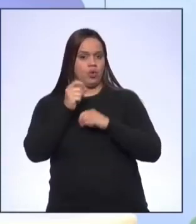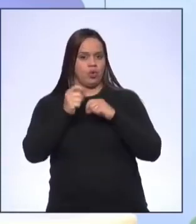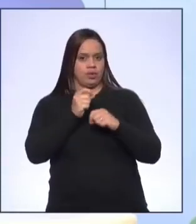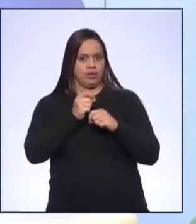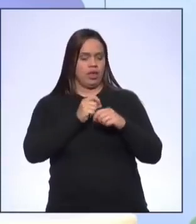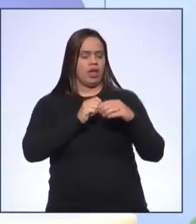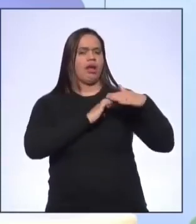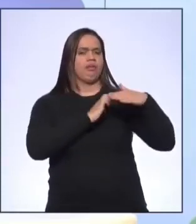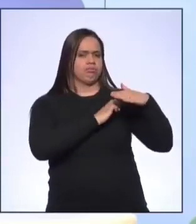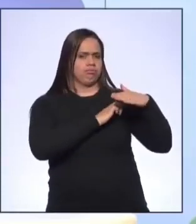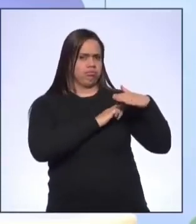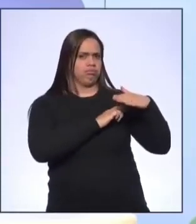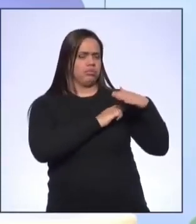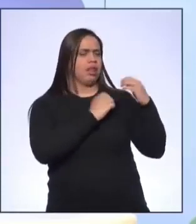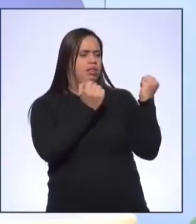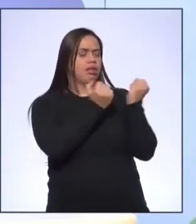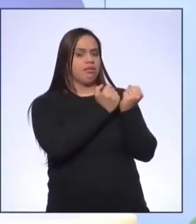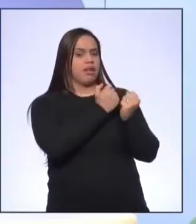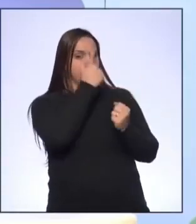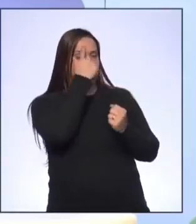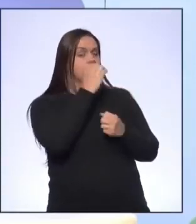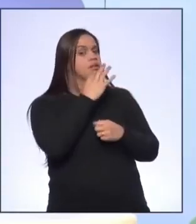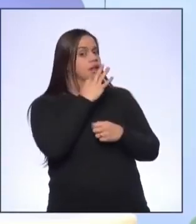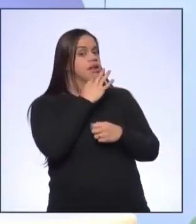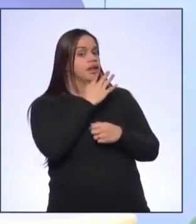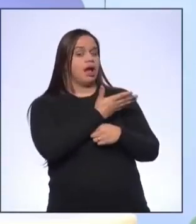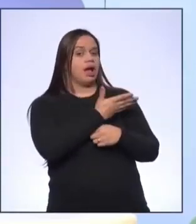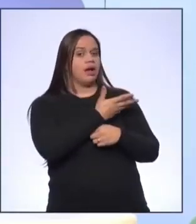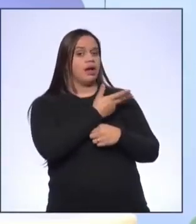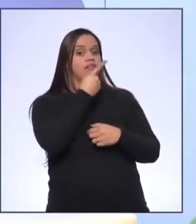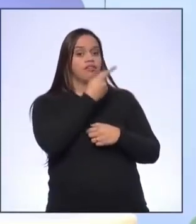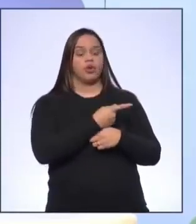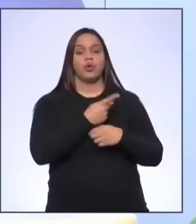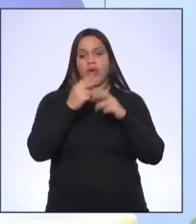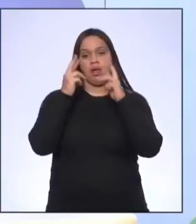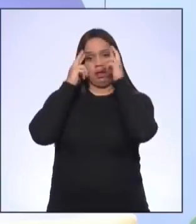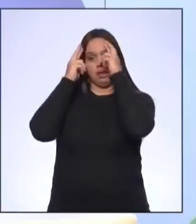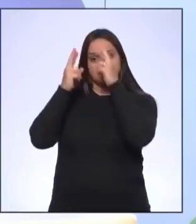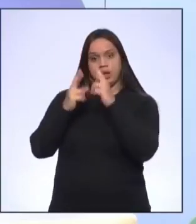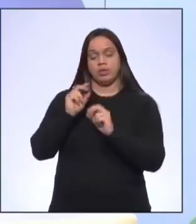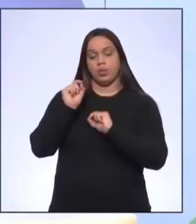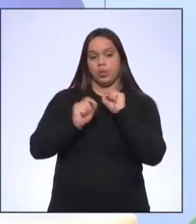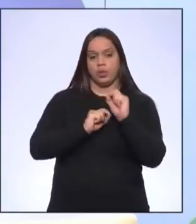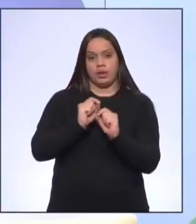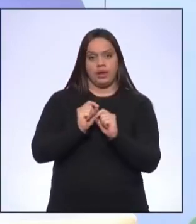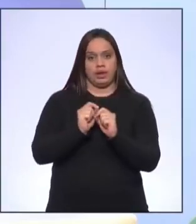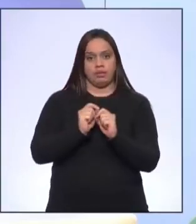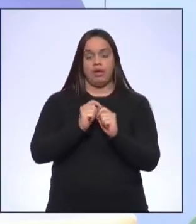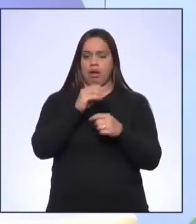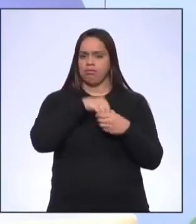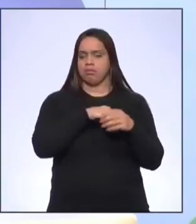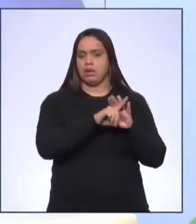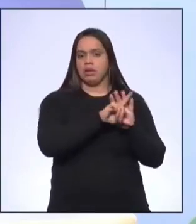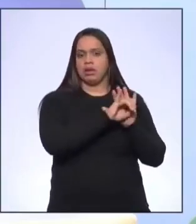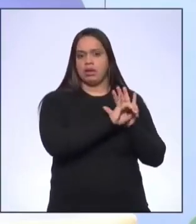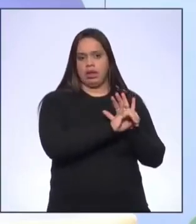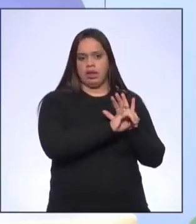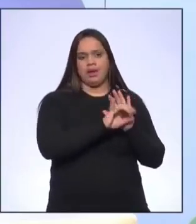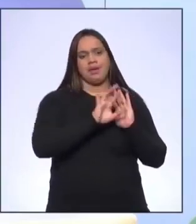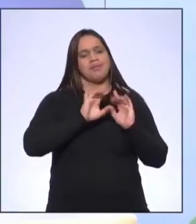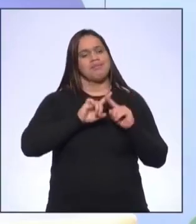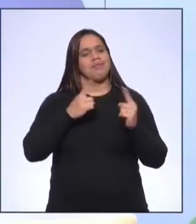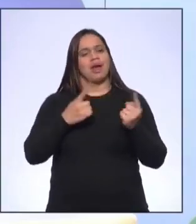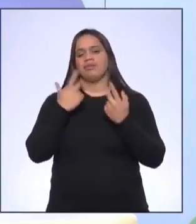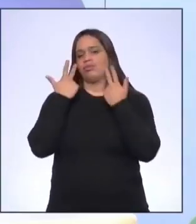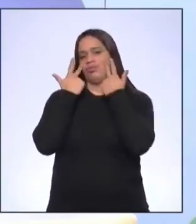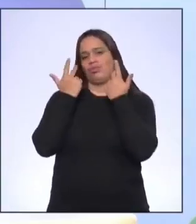defende a ideia que é legal. Então, olha que bacana, ela soube respeitar aqui, é legal, que está na lei, mas não é normal.